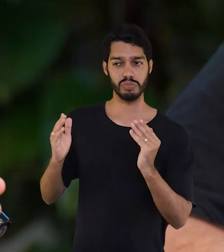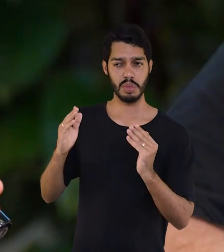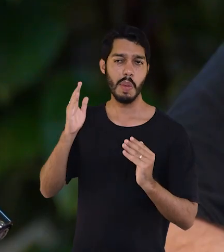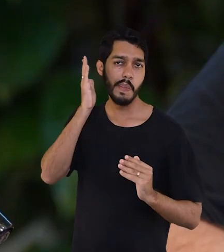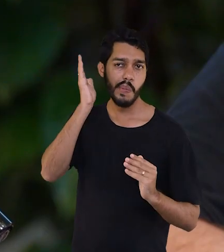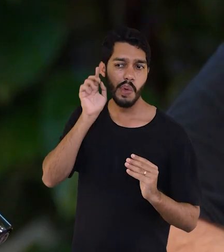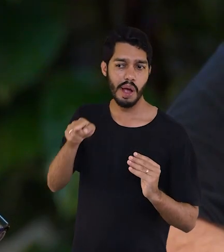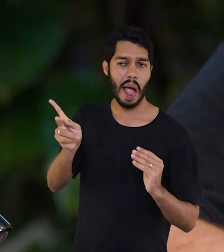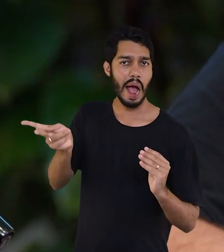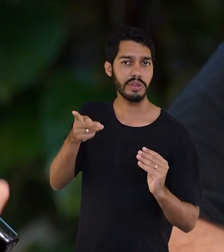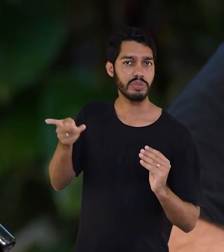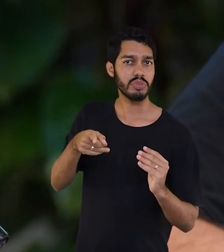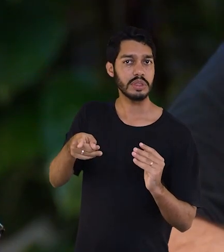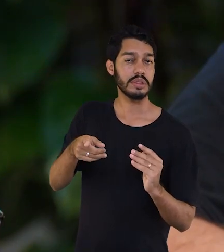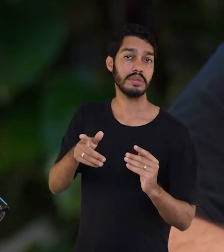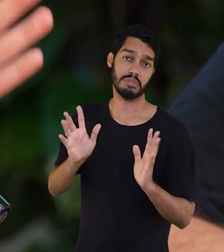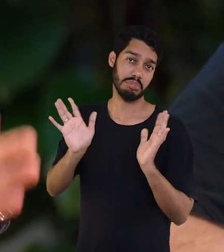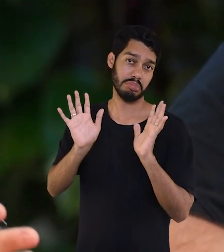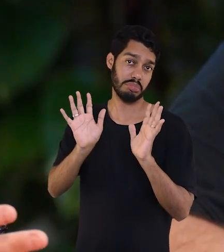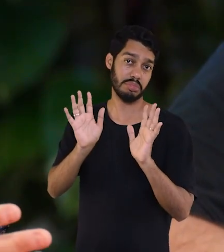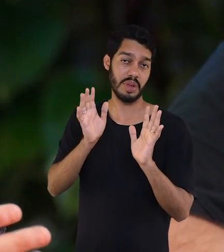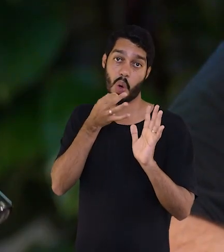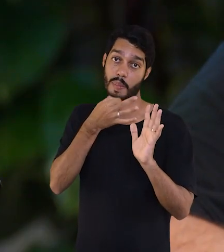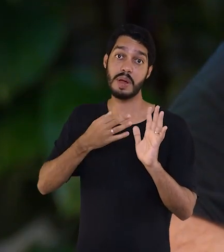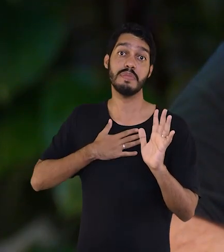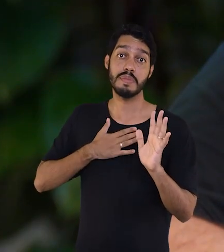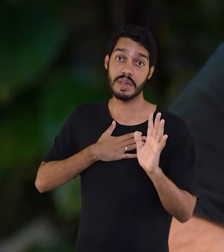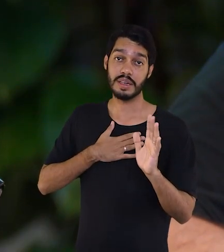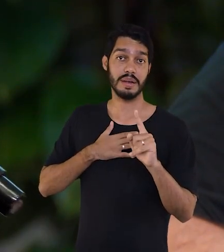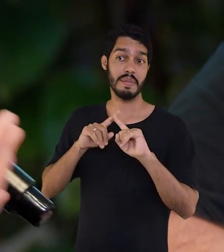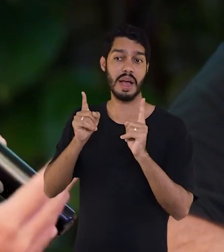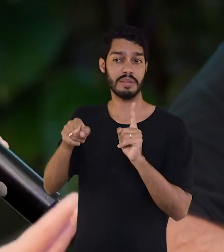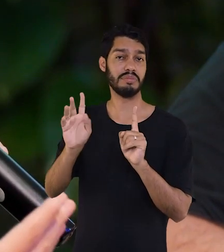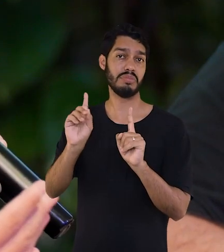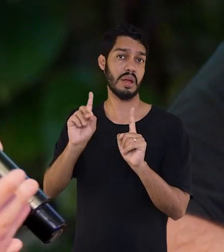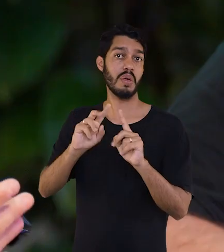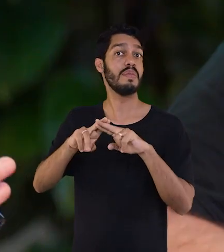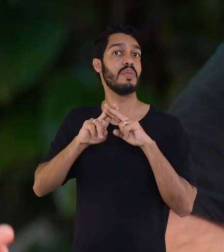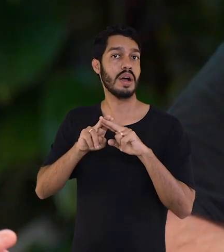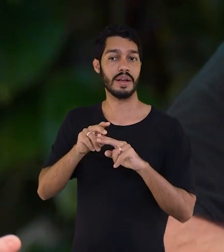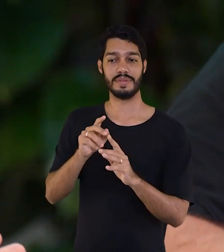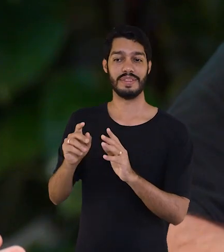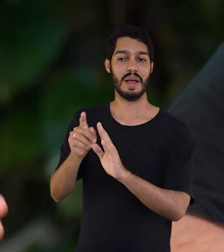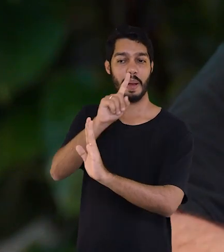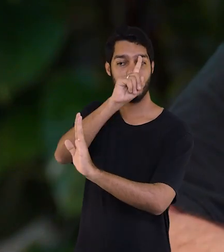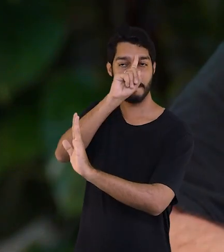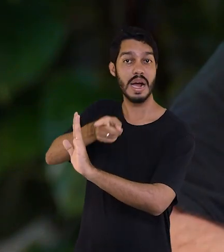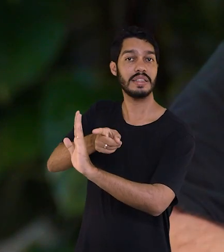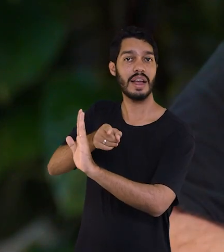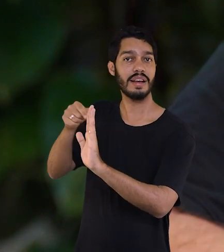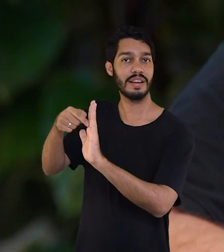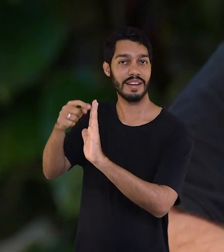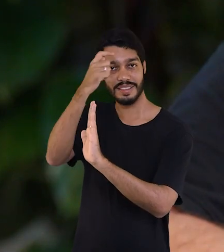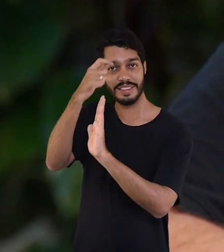pode determinar que ela é burra, que ela fez errado. Na minha concepção pessoal, não sei a opinião de vocês, mas é que não, porque ela